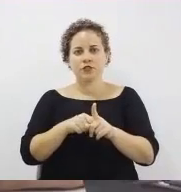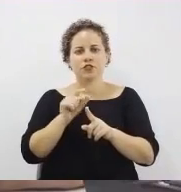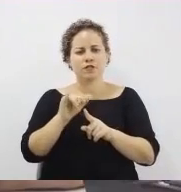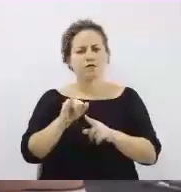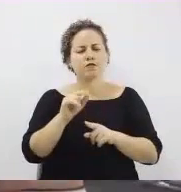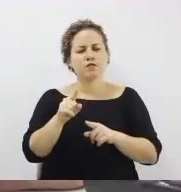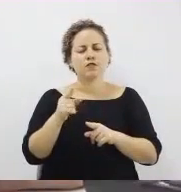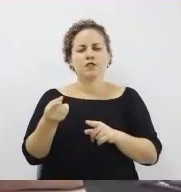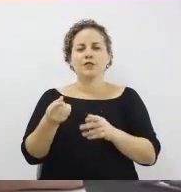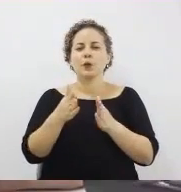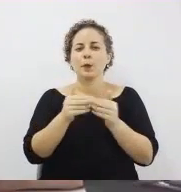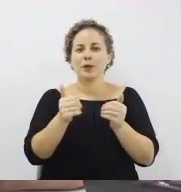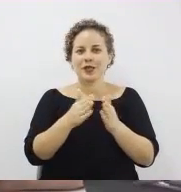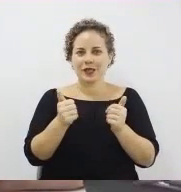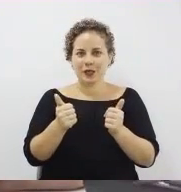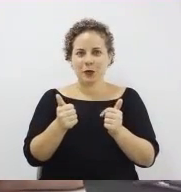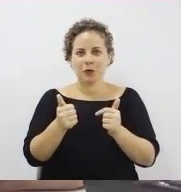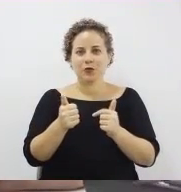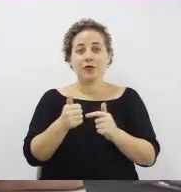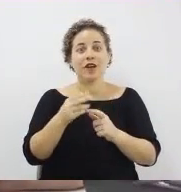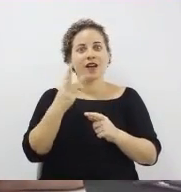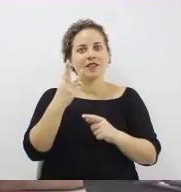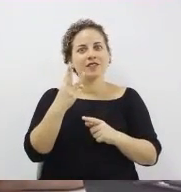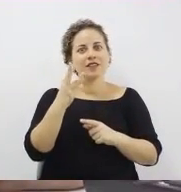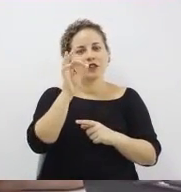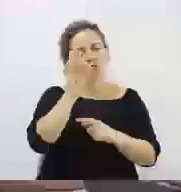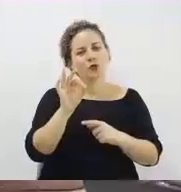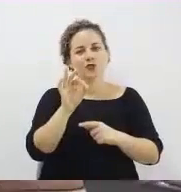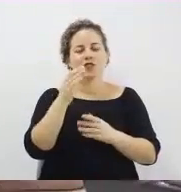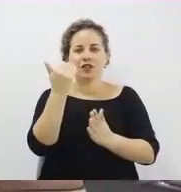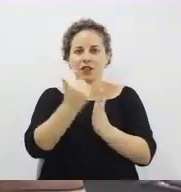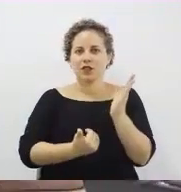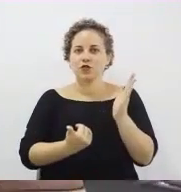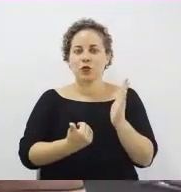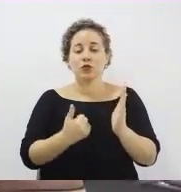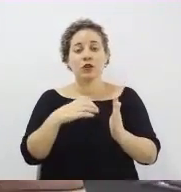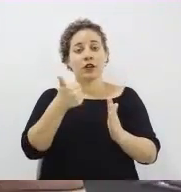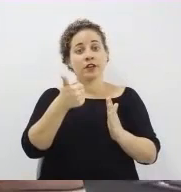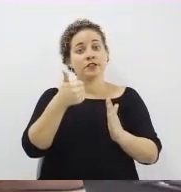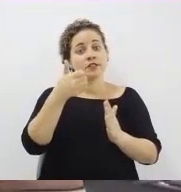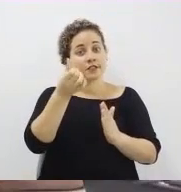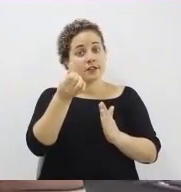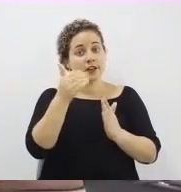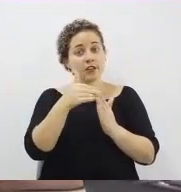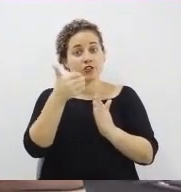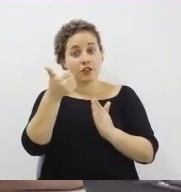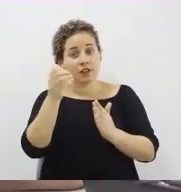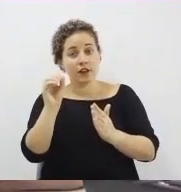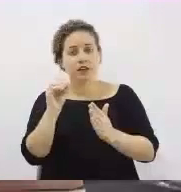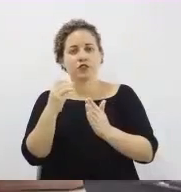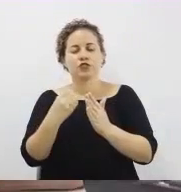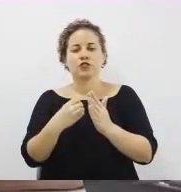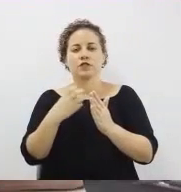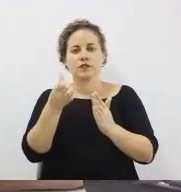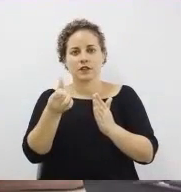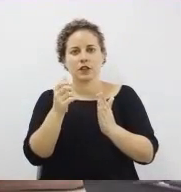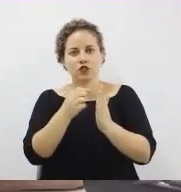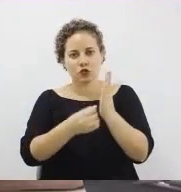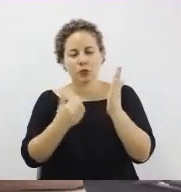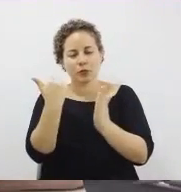até esta data o seu pedido, ele teria 3% de desconto. Entre 6 e 10 de cada mês, 2%. Entre 11 e